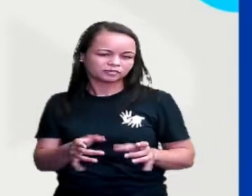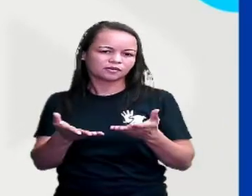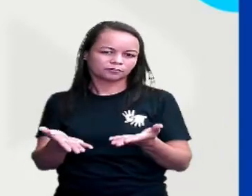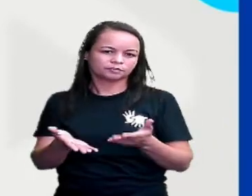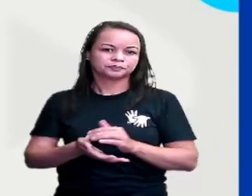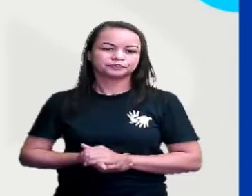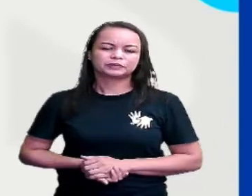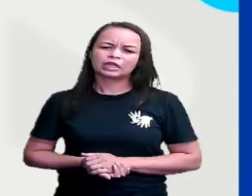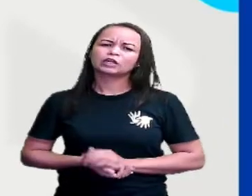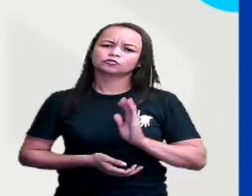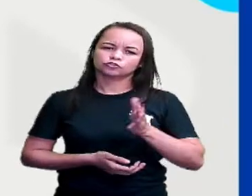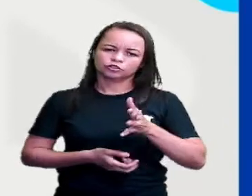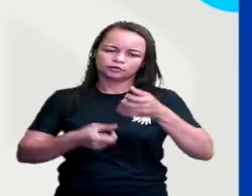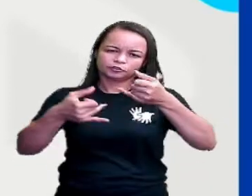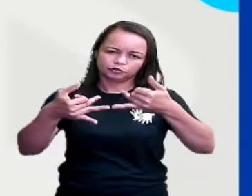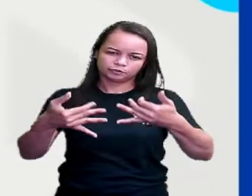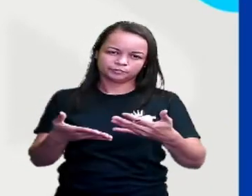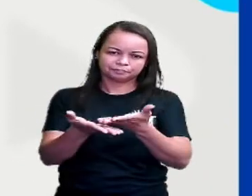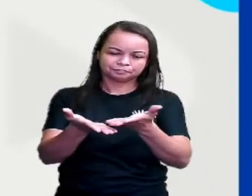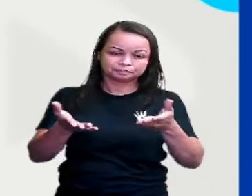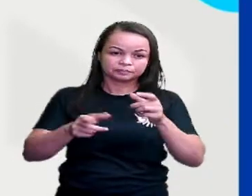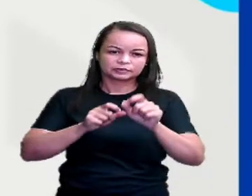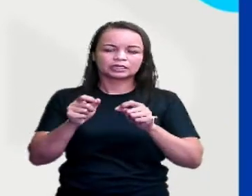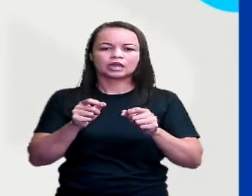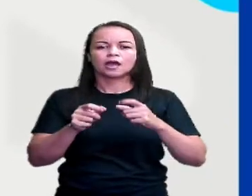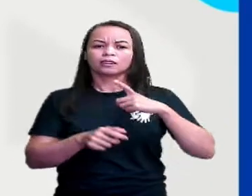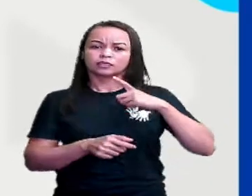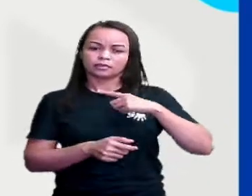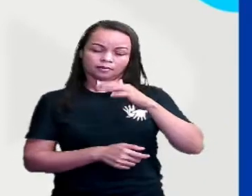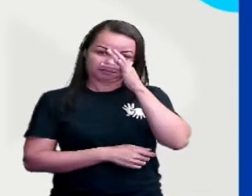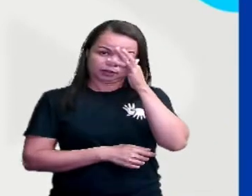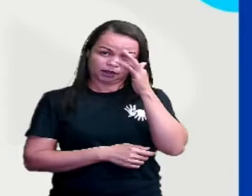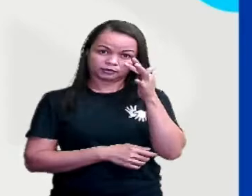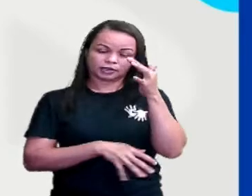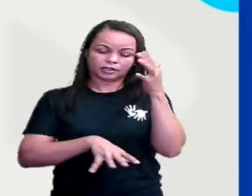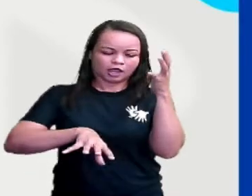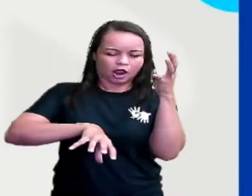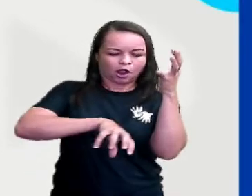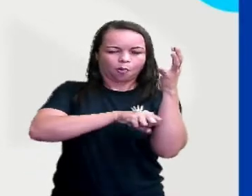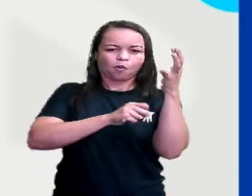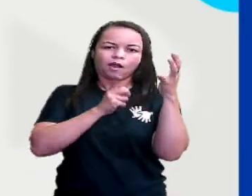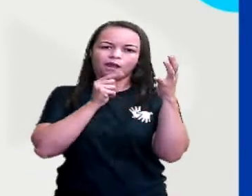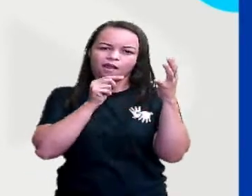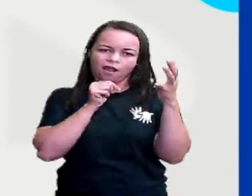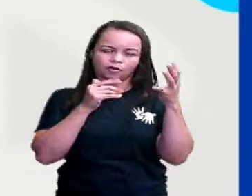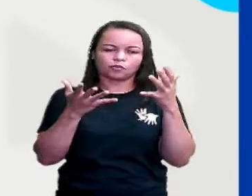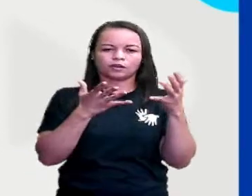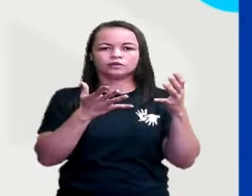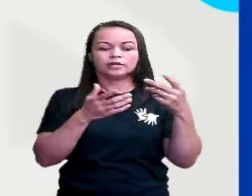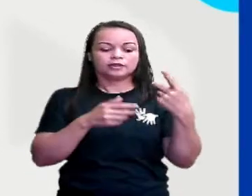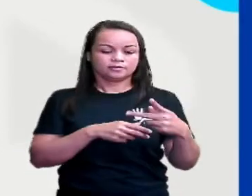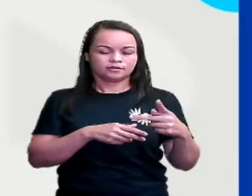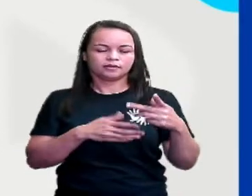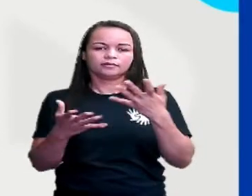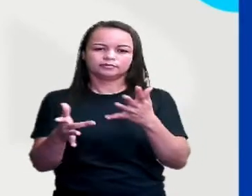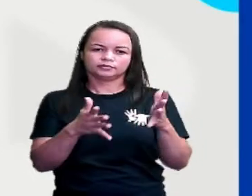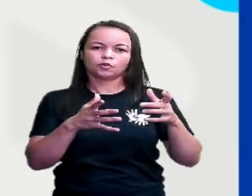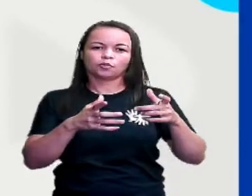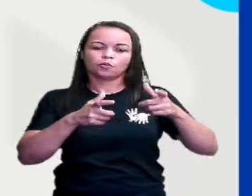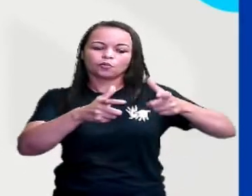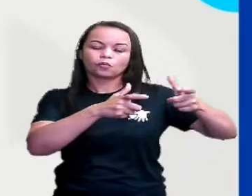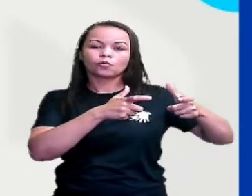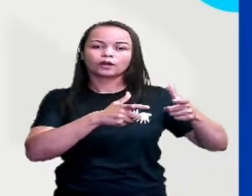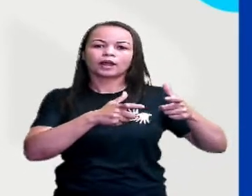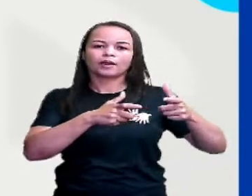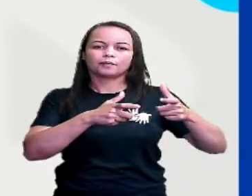vocês. Existem plantas com estruturas que acumulam água e estas estão adaptadas para ambientes quentes e sem